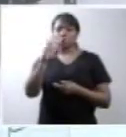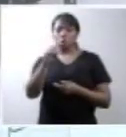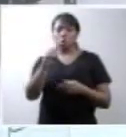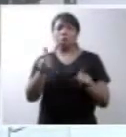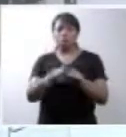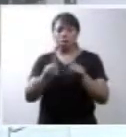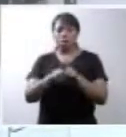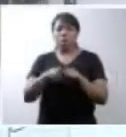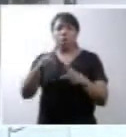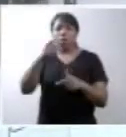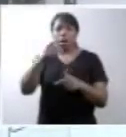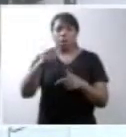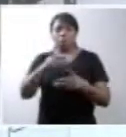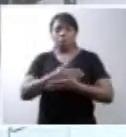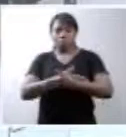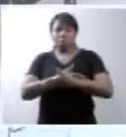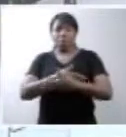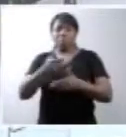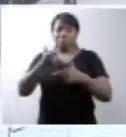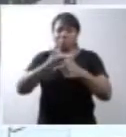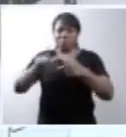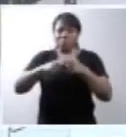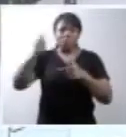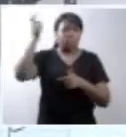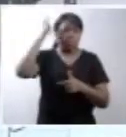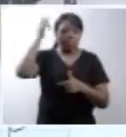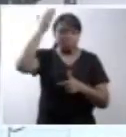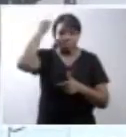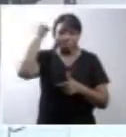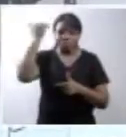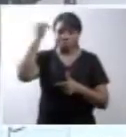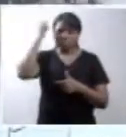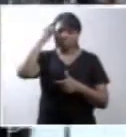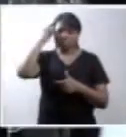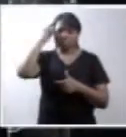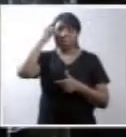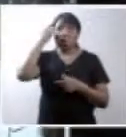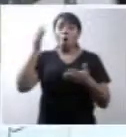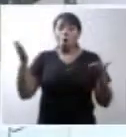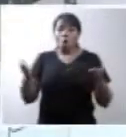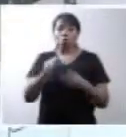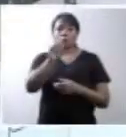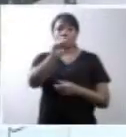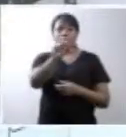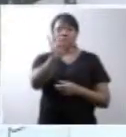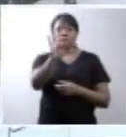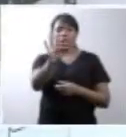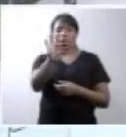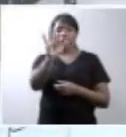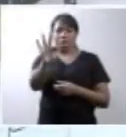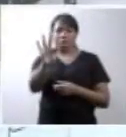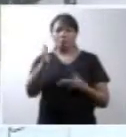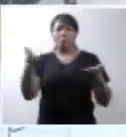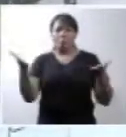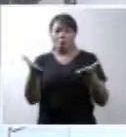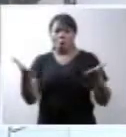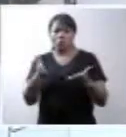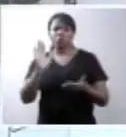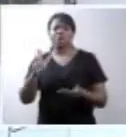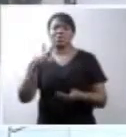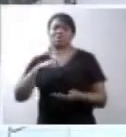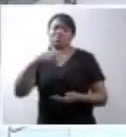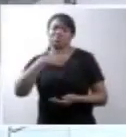anencefalia. Ou seja, o debate que hoje nos reúne perante o Supremo Tribunal Federal continuaria fazendo sentido mesmo